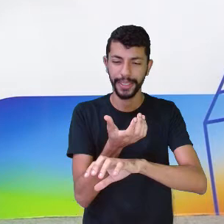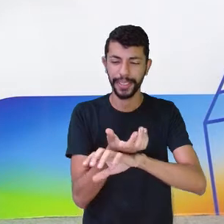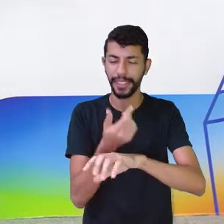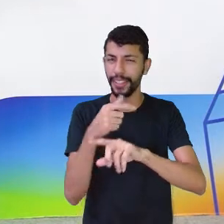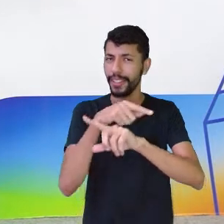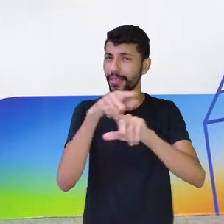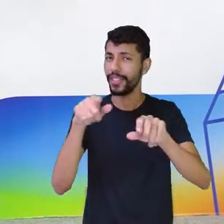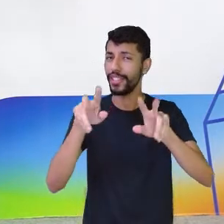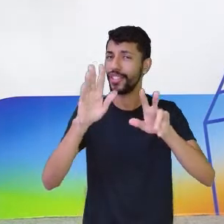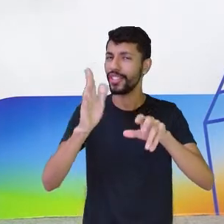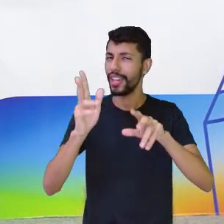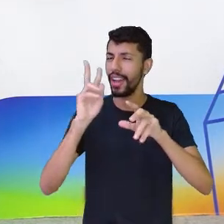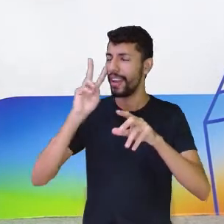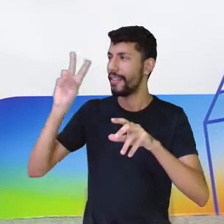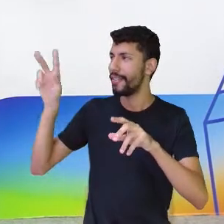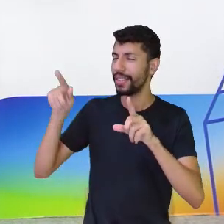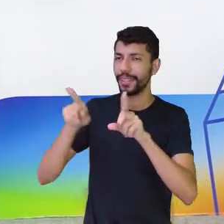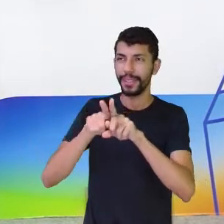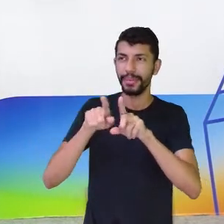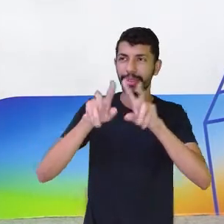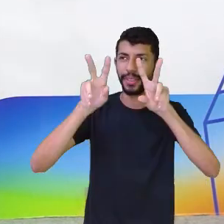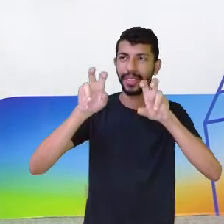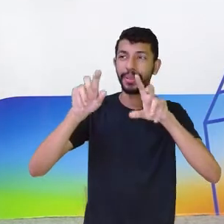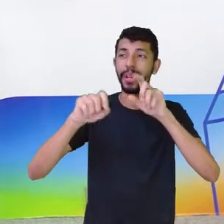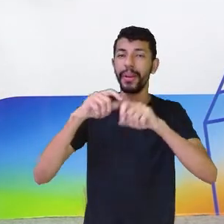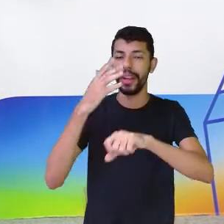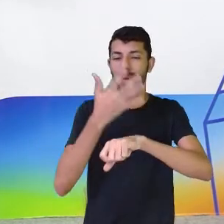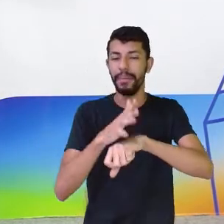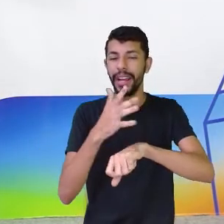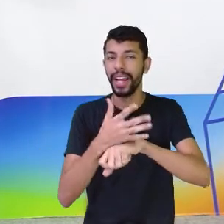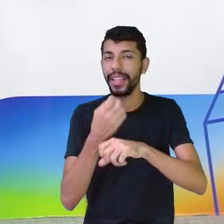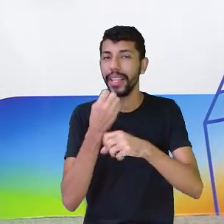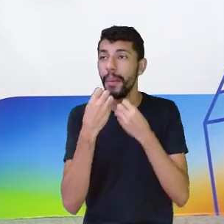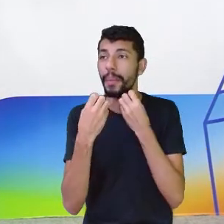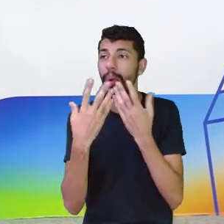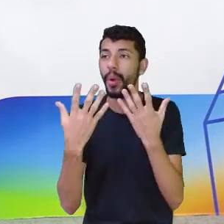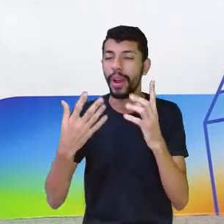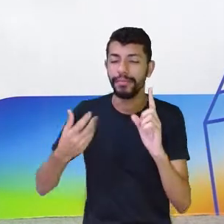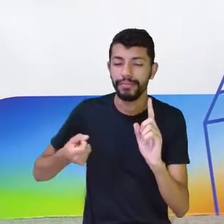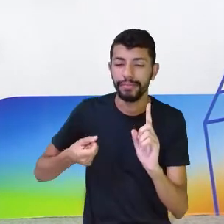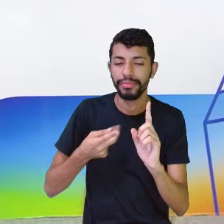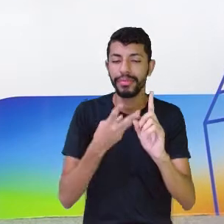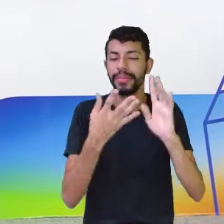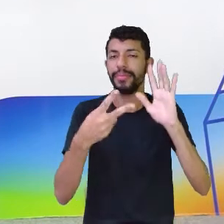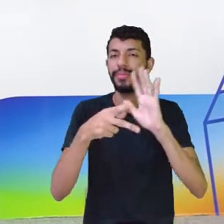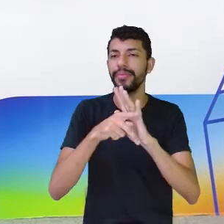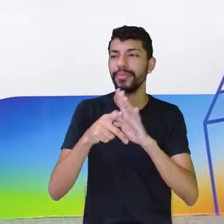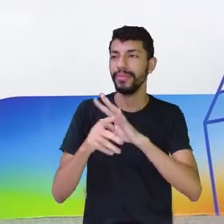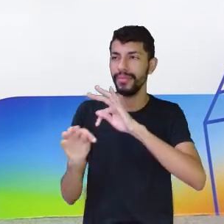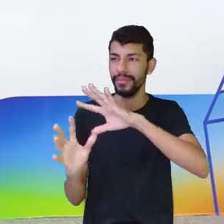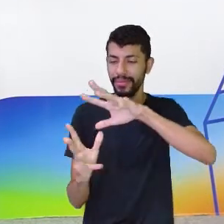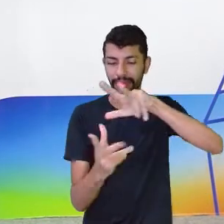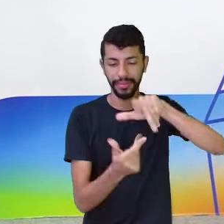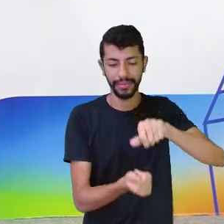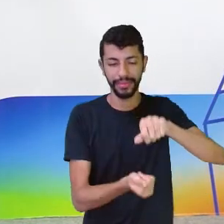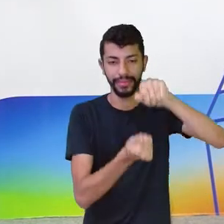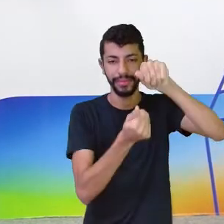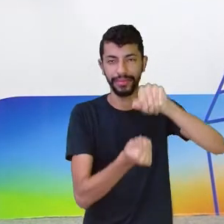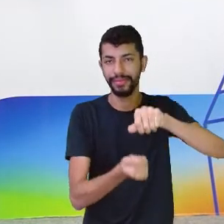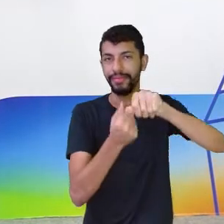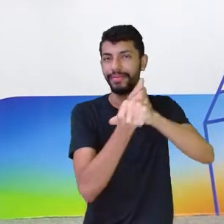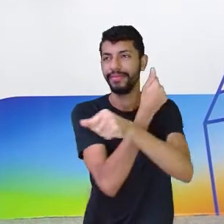vocês já estão vendo aí. Boas práticas para a sustentabilidade ambiental.